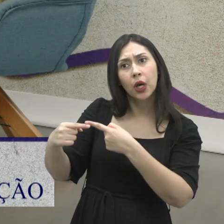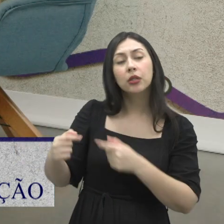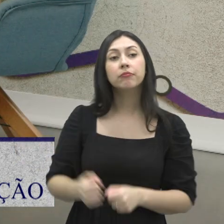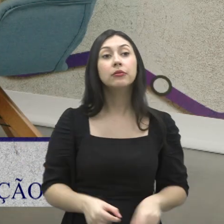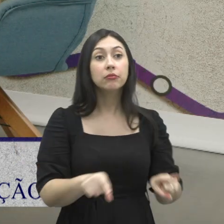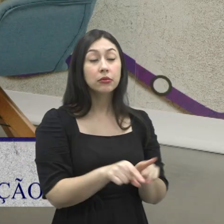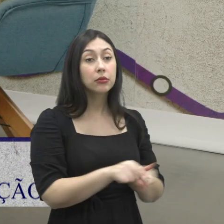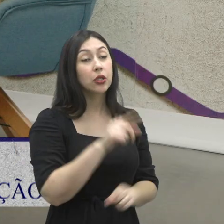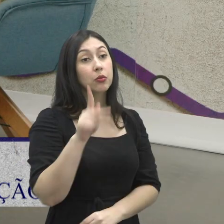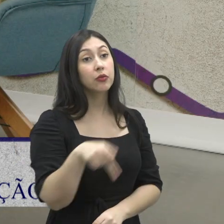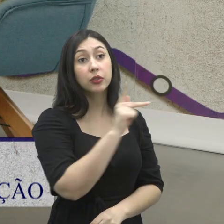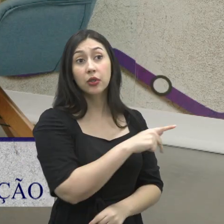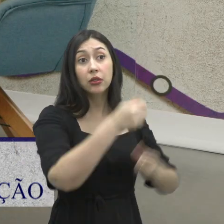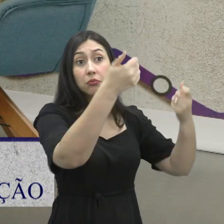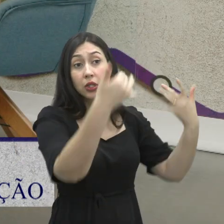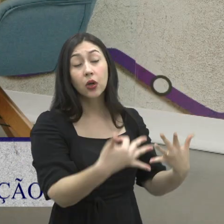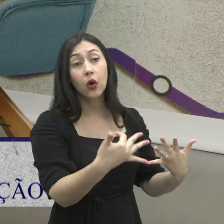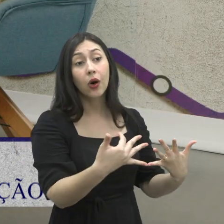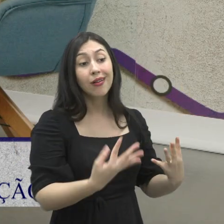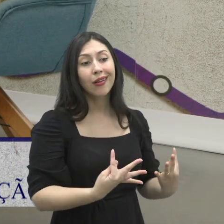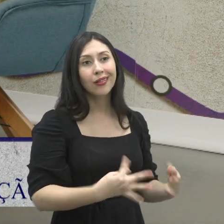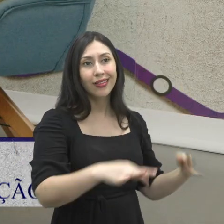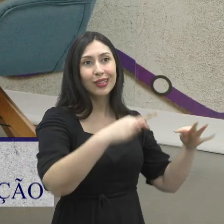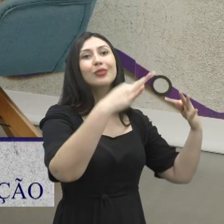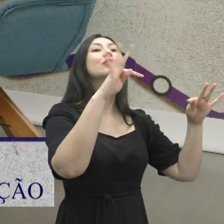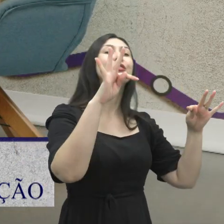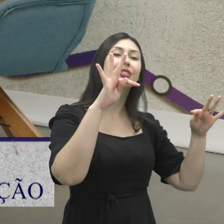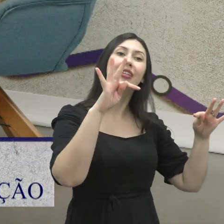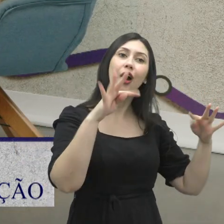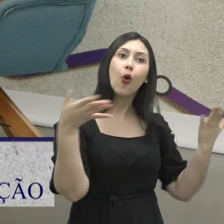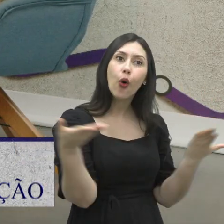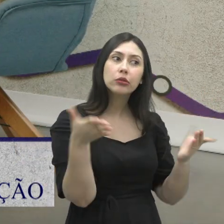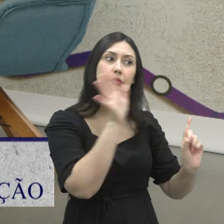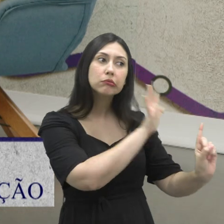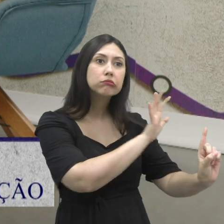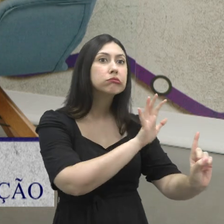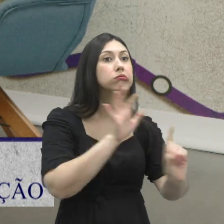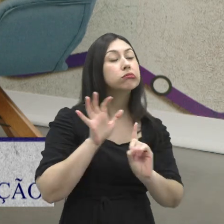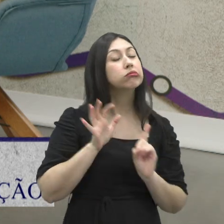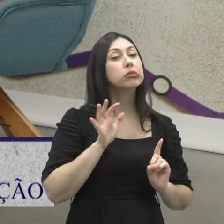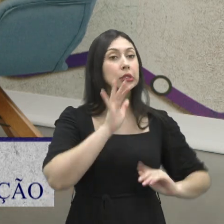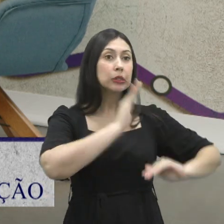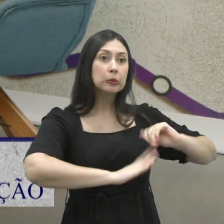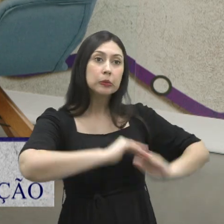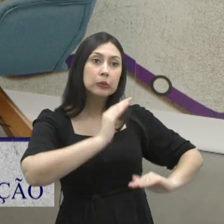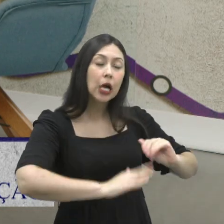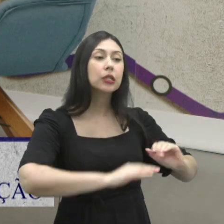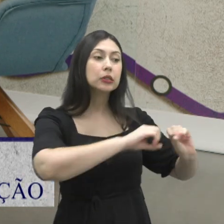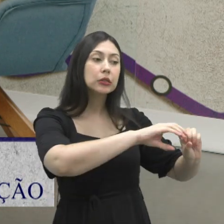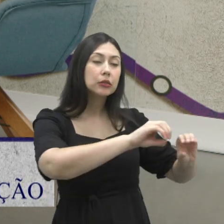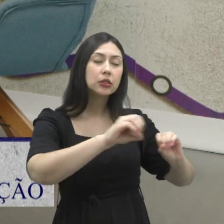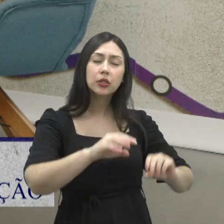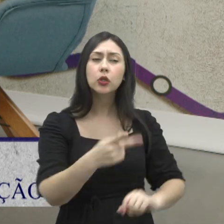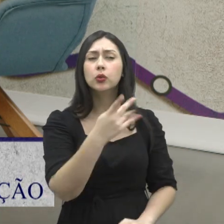Alexandre comentou na matéria, né, com o Matheus, a questão da tecnologia, né? Como é que ela tem influenciado o ensino e a prática pedagógica, né? Você acredita